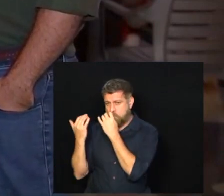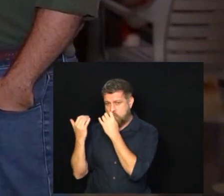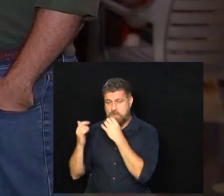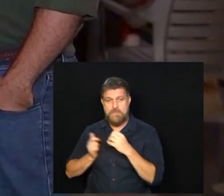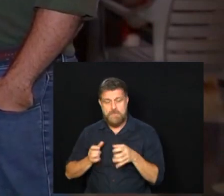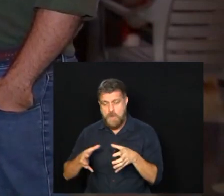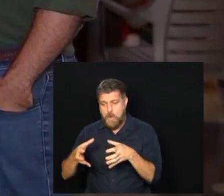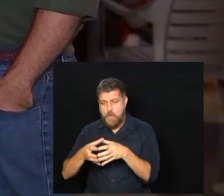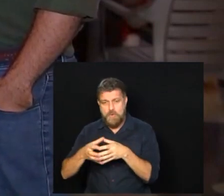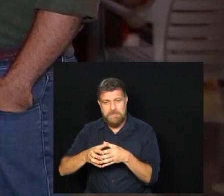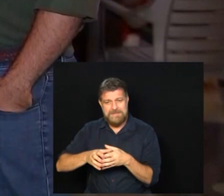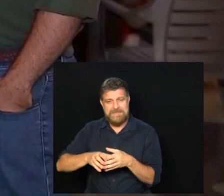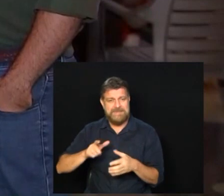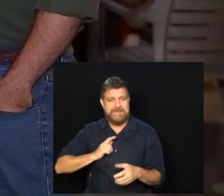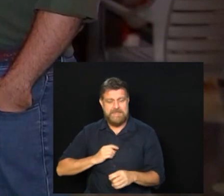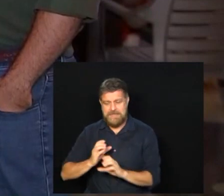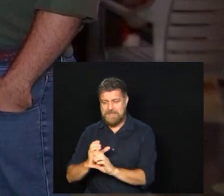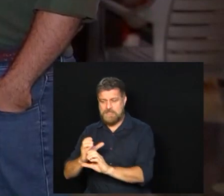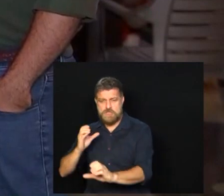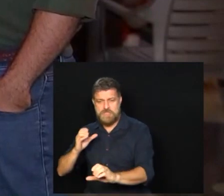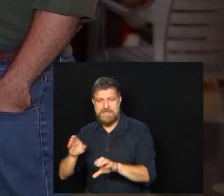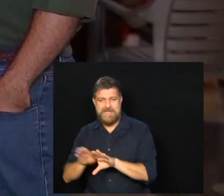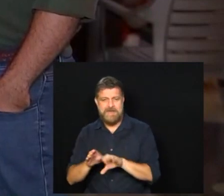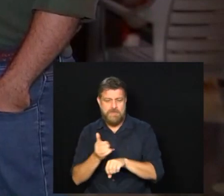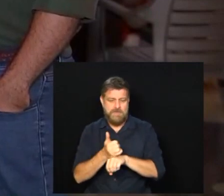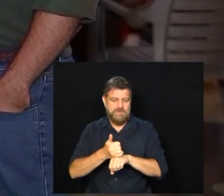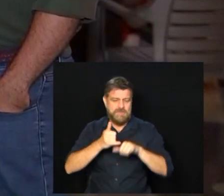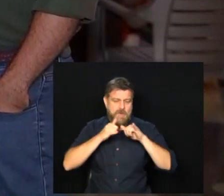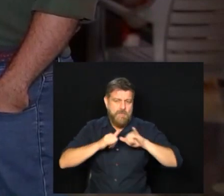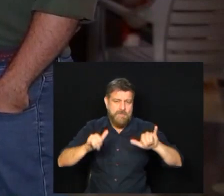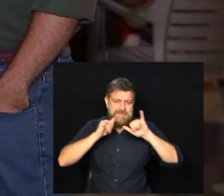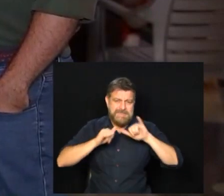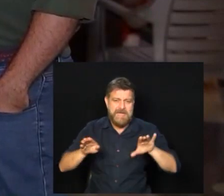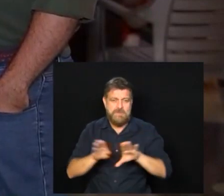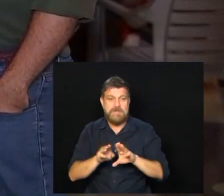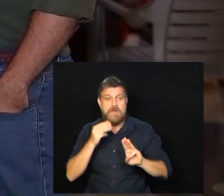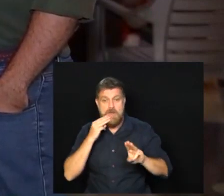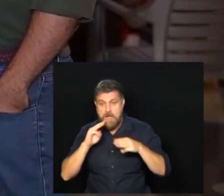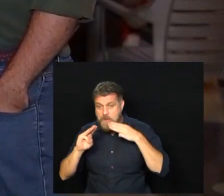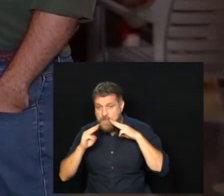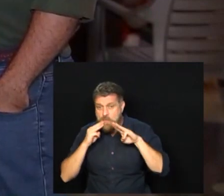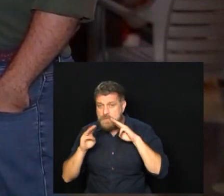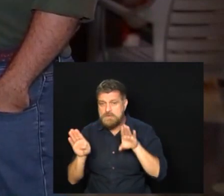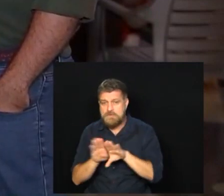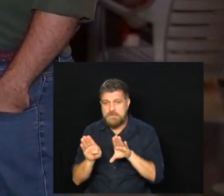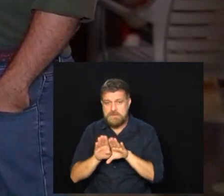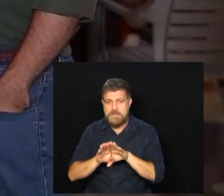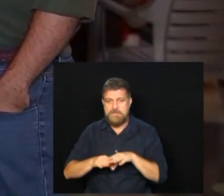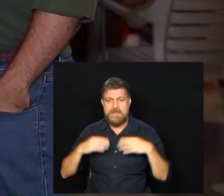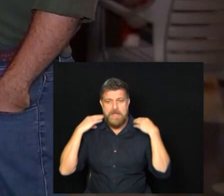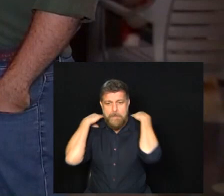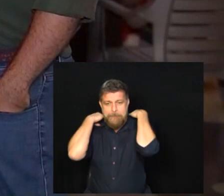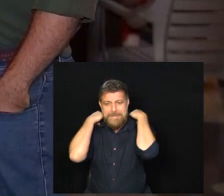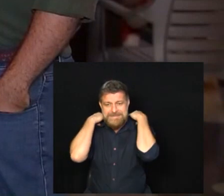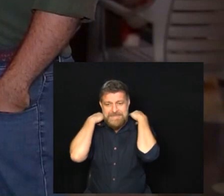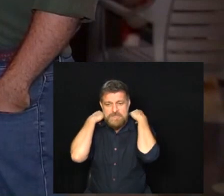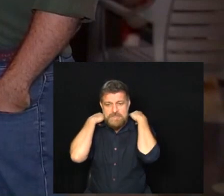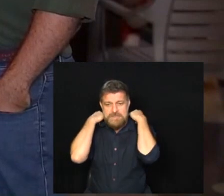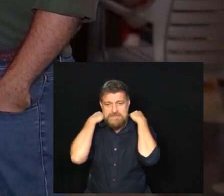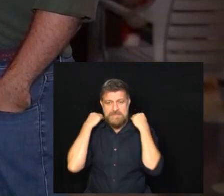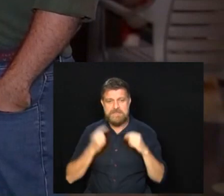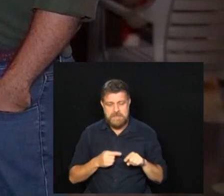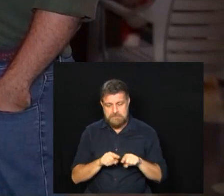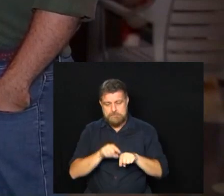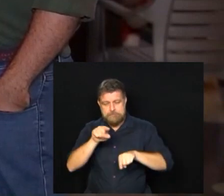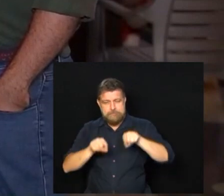muito variado. A gente tem assim, engenheiro, publicitário, tem músicos também, terapeutas, massagistas. Então é bem